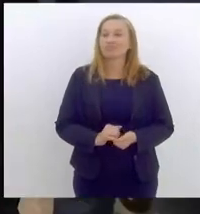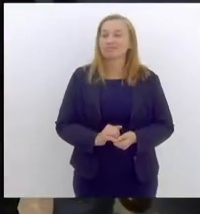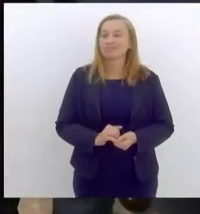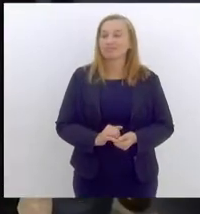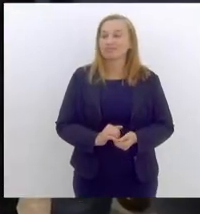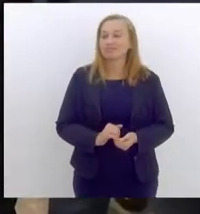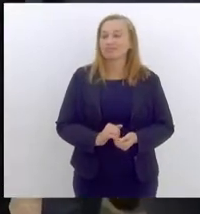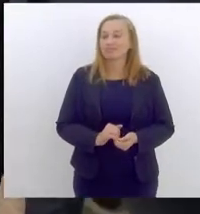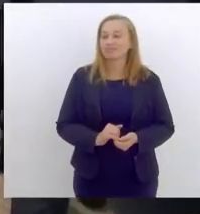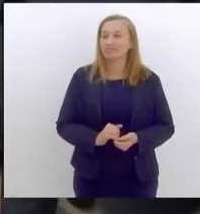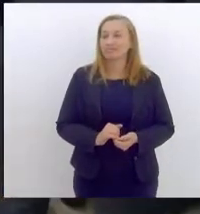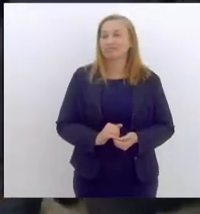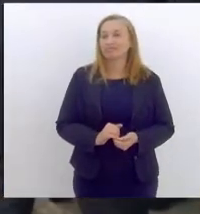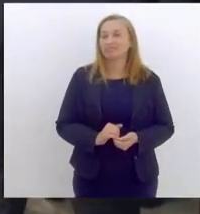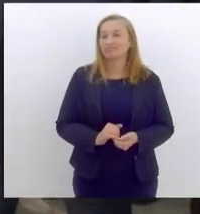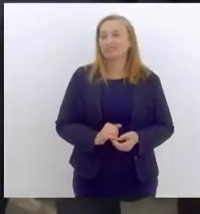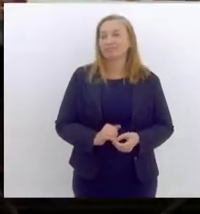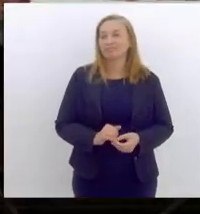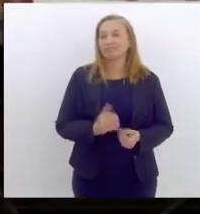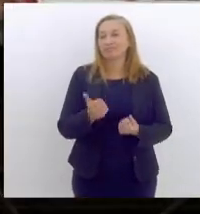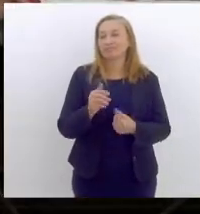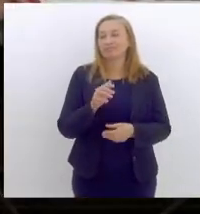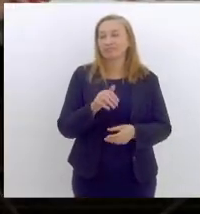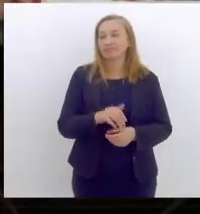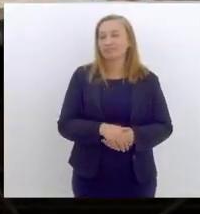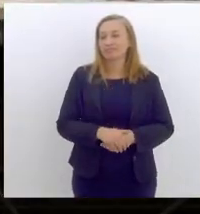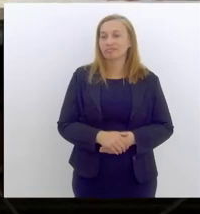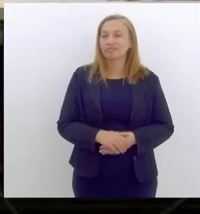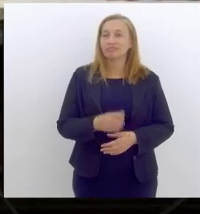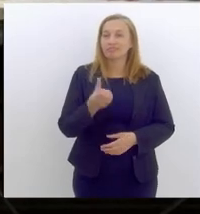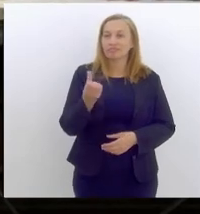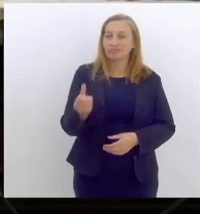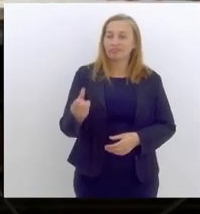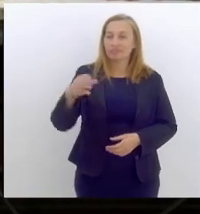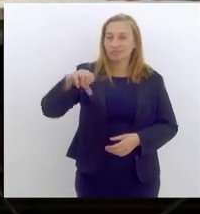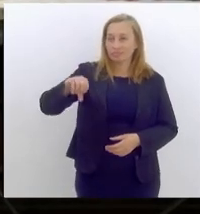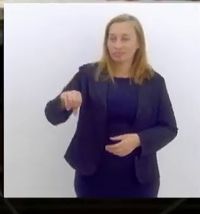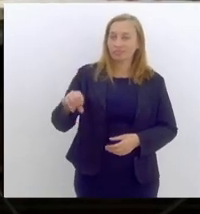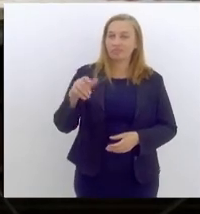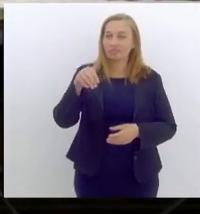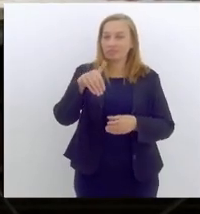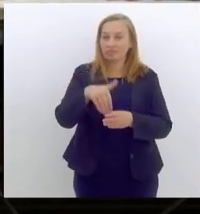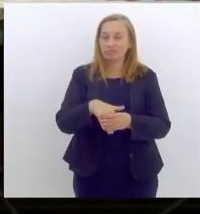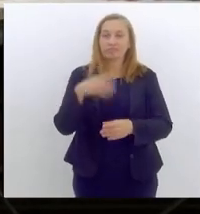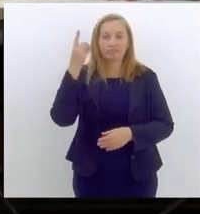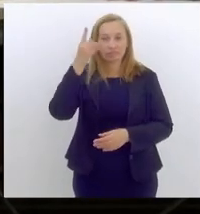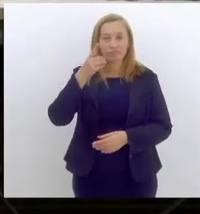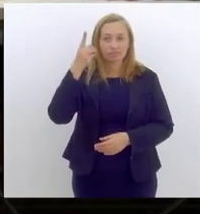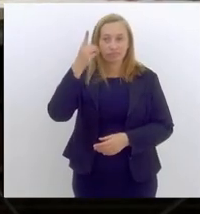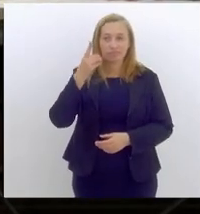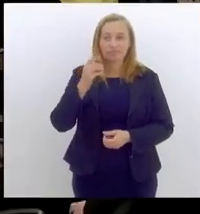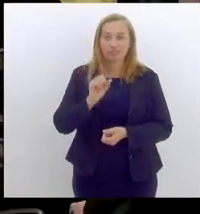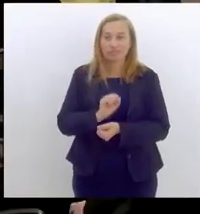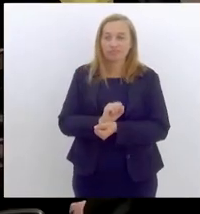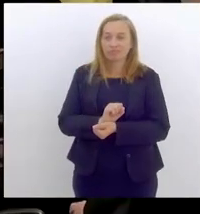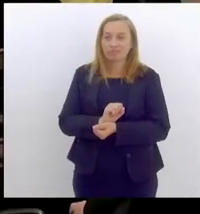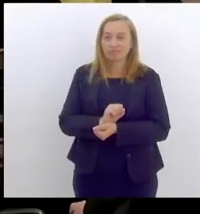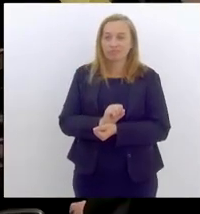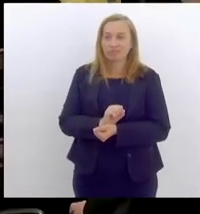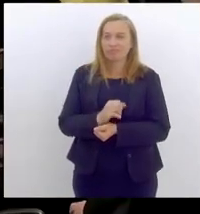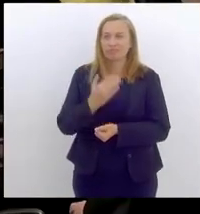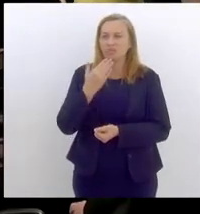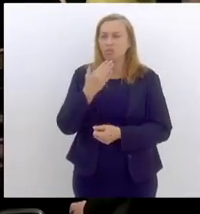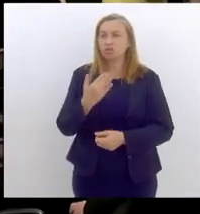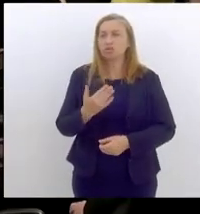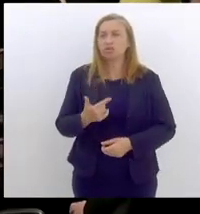Deputada Zeidan, vota sim, votaram 69 deputados. Deputada Marta Rocha, eu vou solicitar a segunda